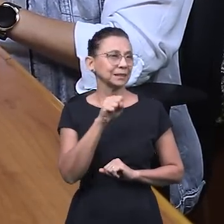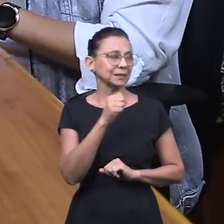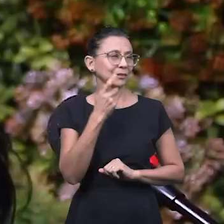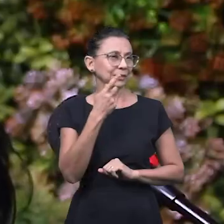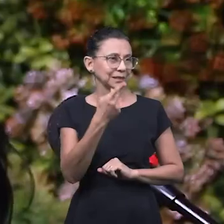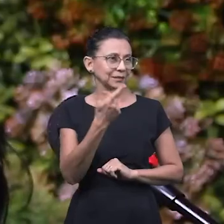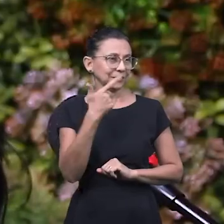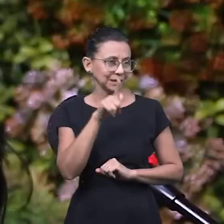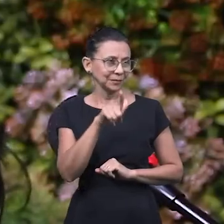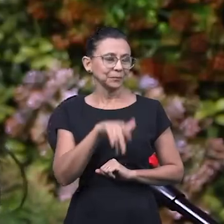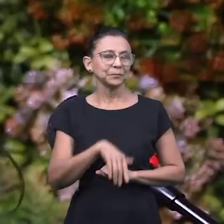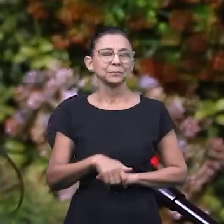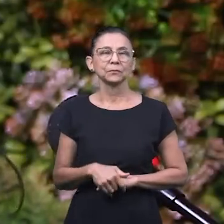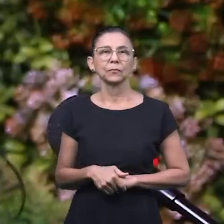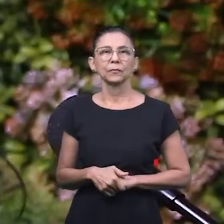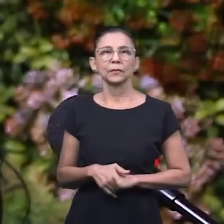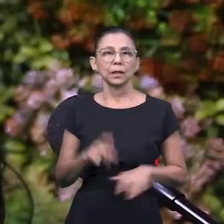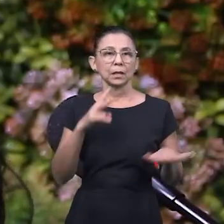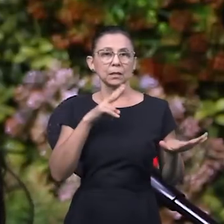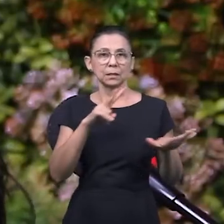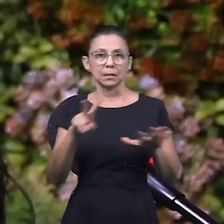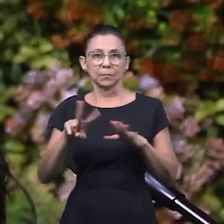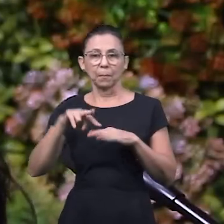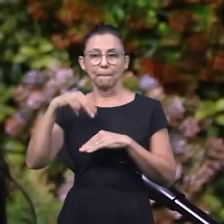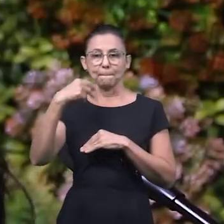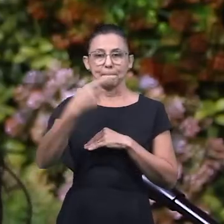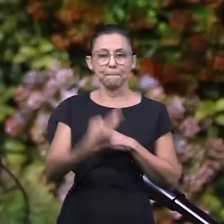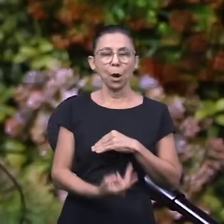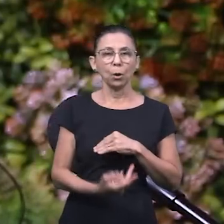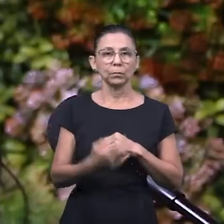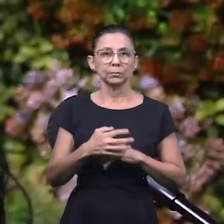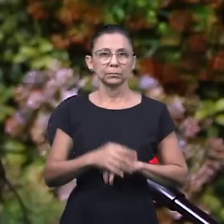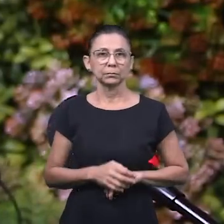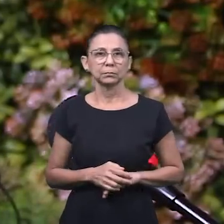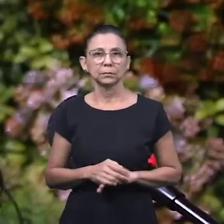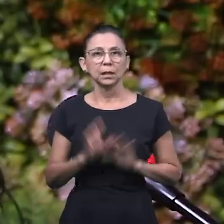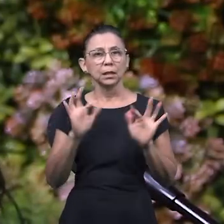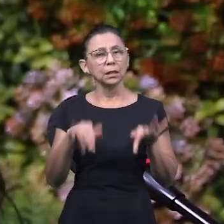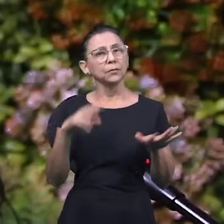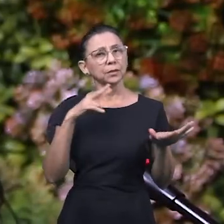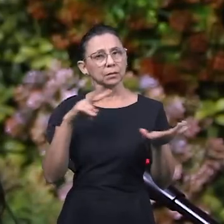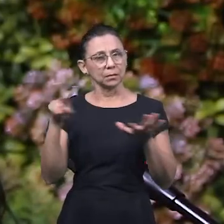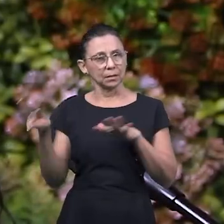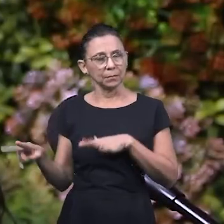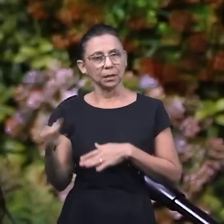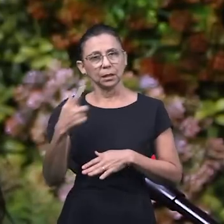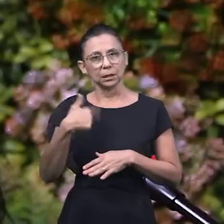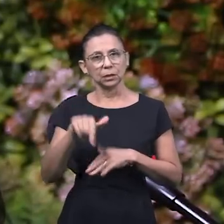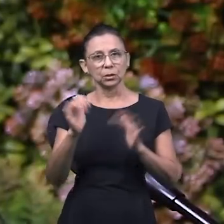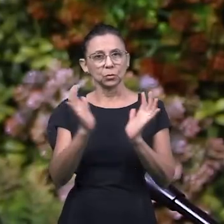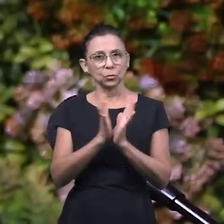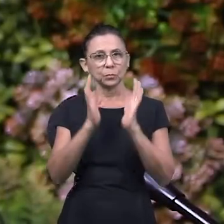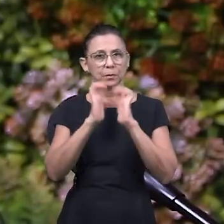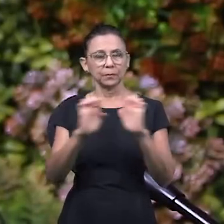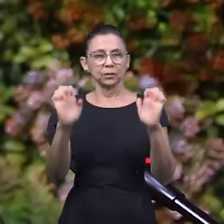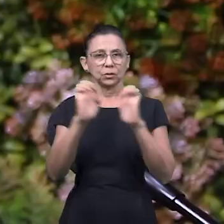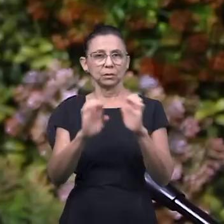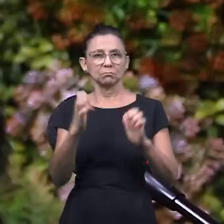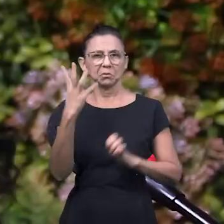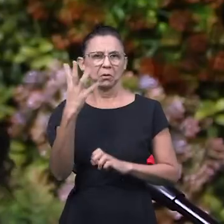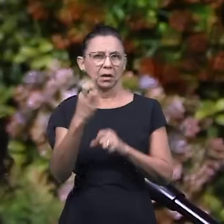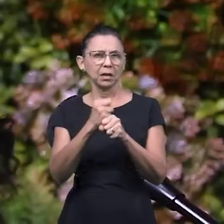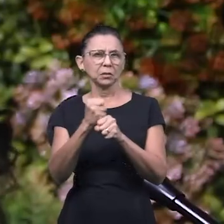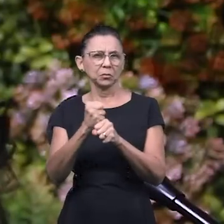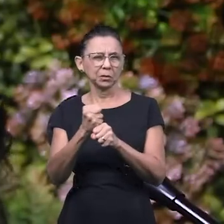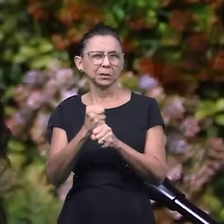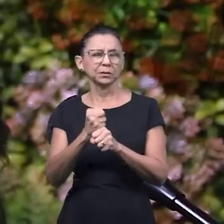Então, nessa semana que ela tinha caído, no final de semana, nós fazemos parte de um trabalho evangelístico lá, né? Há